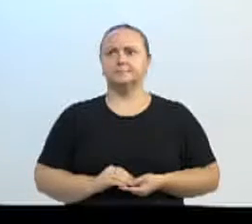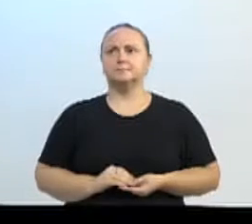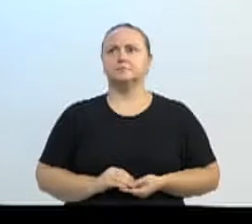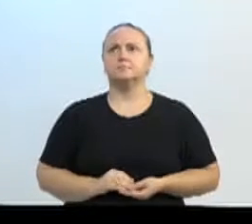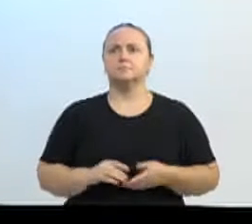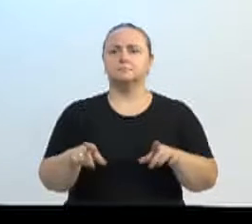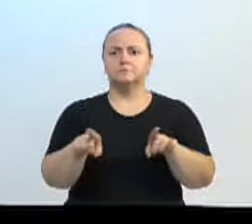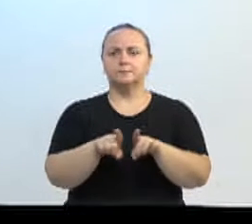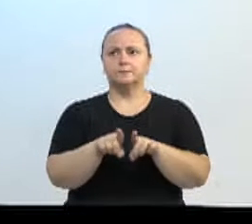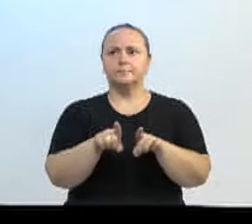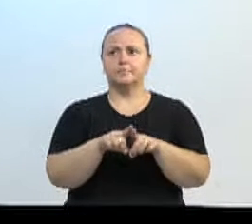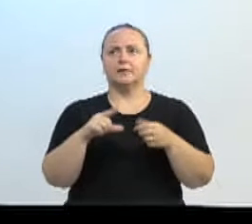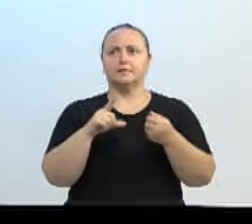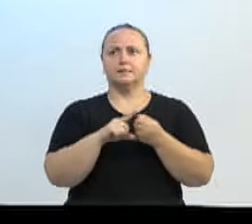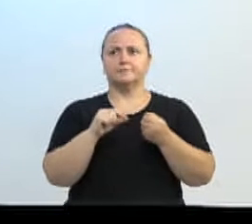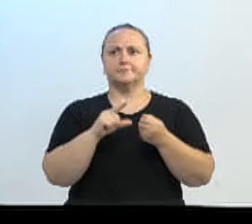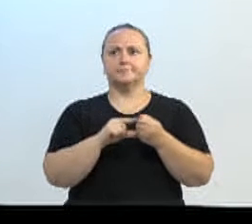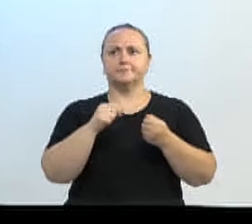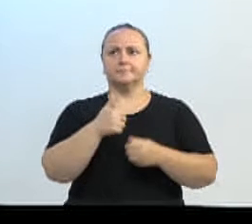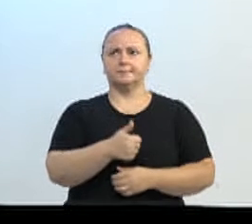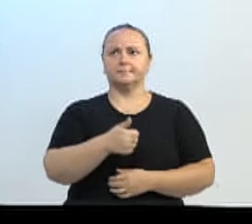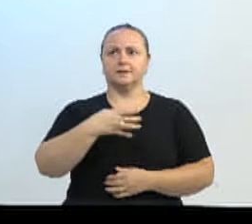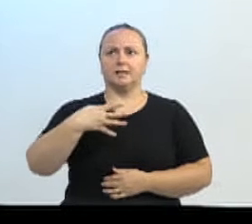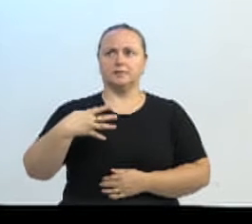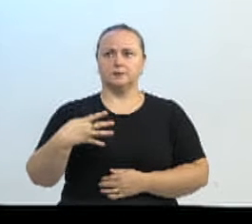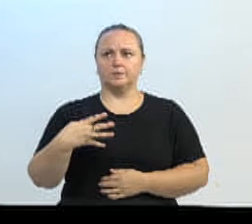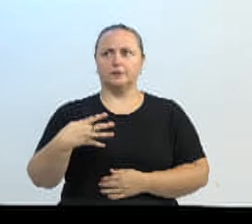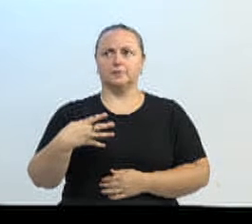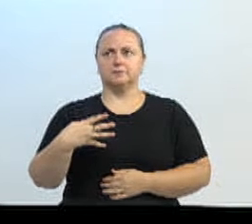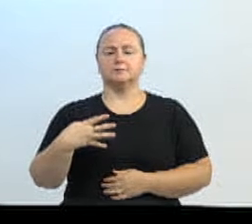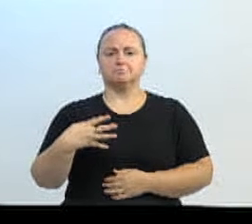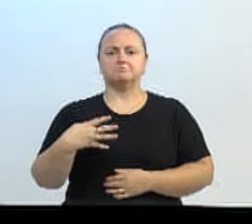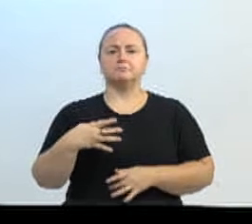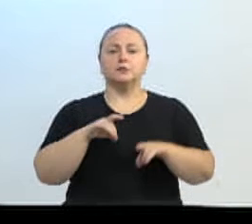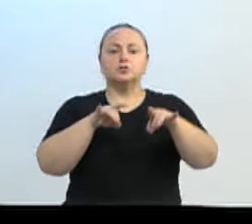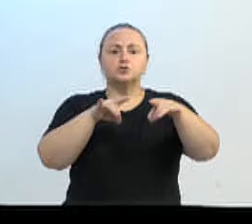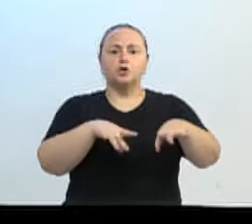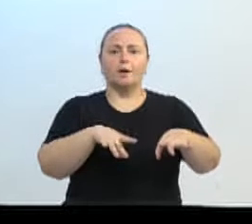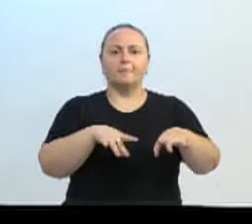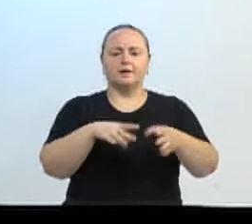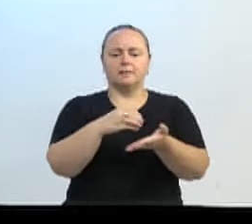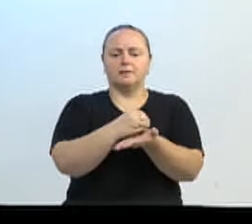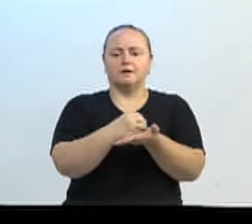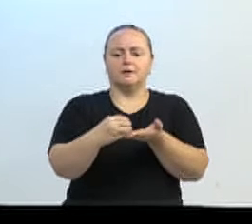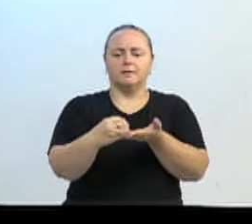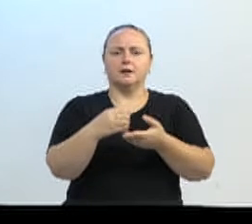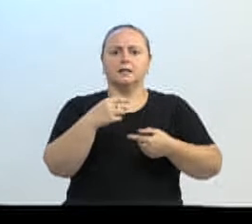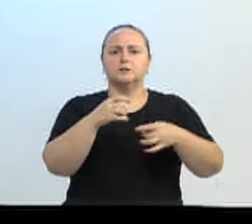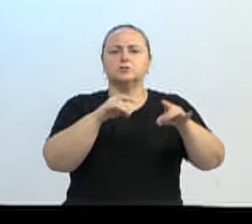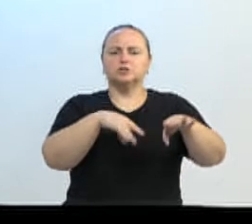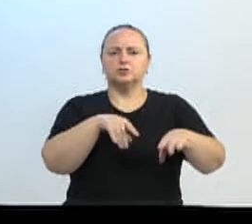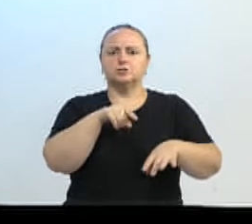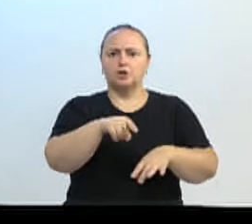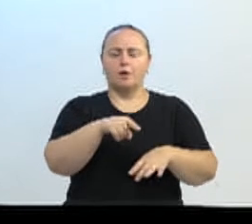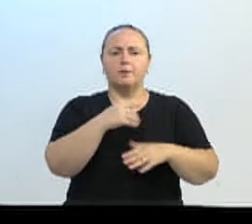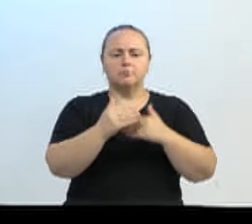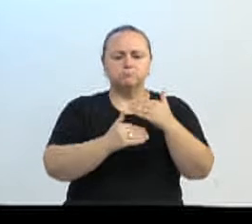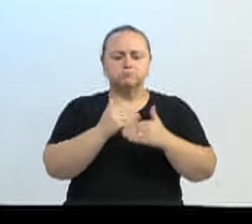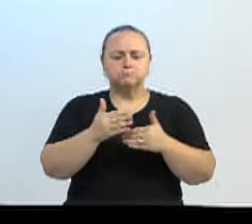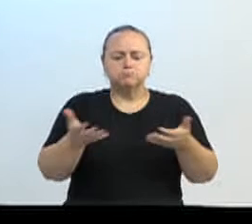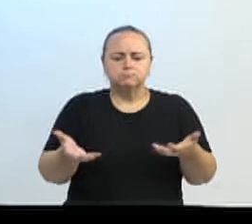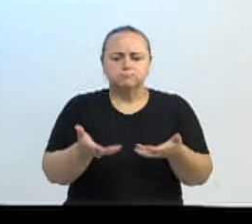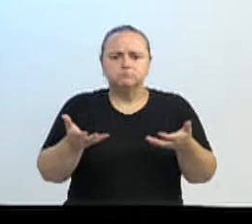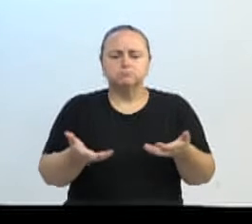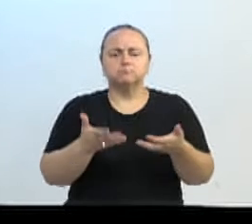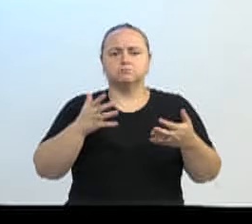no artigo 14, parágrafo 2º, resíduos orgânicos deverão ser encaminhados para o tratamento por meio de processo de